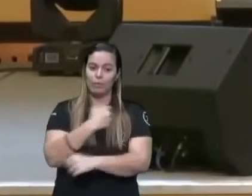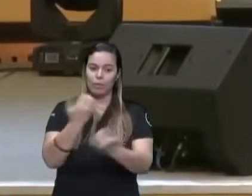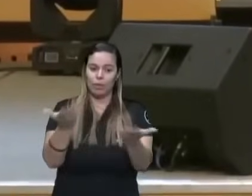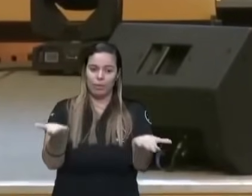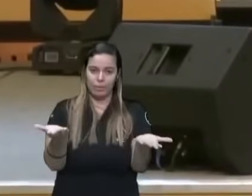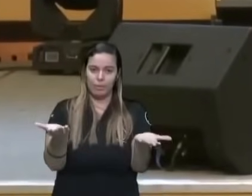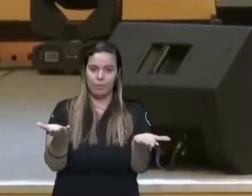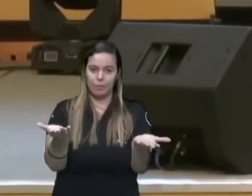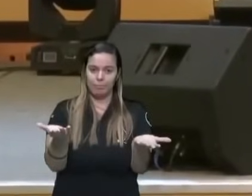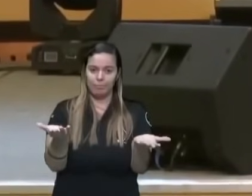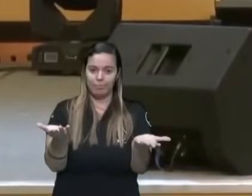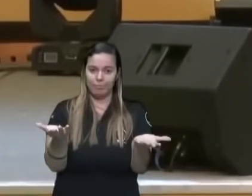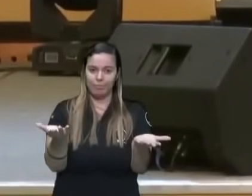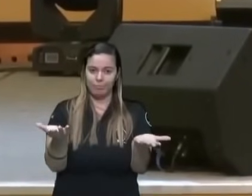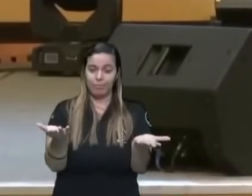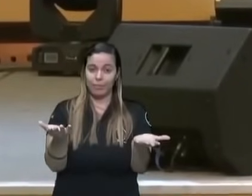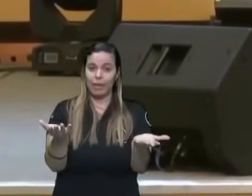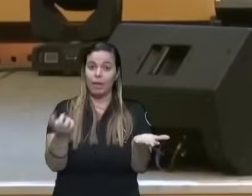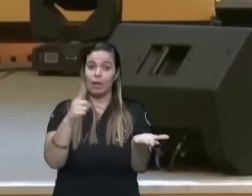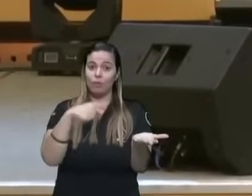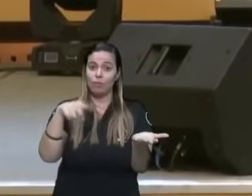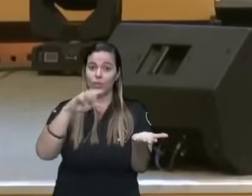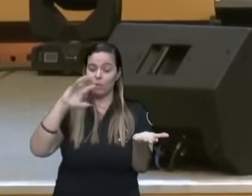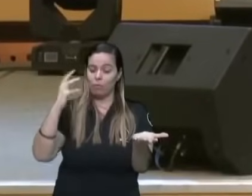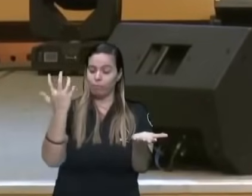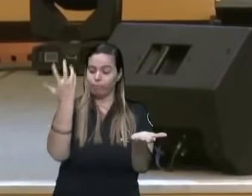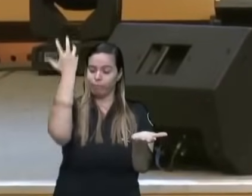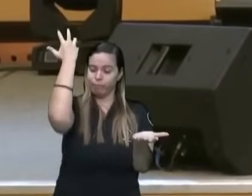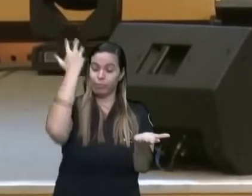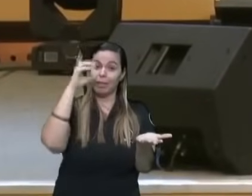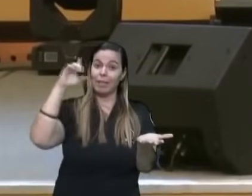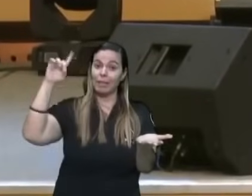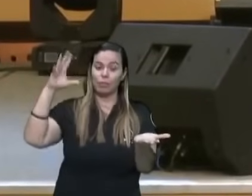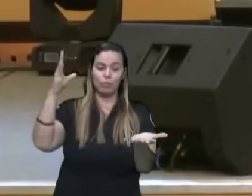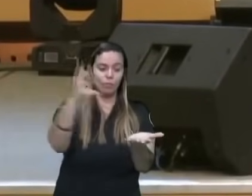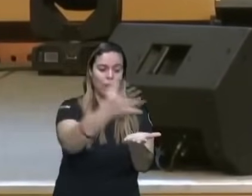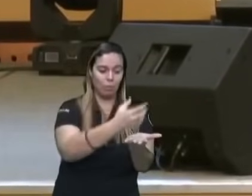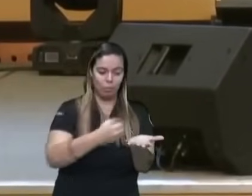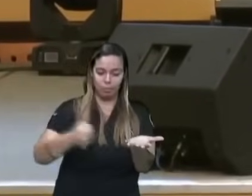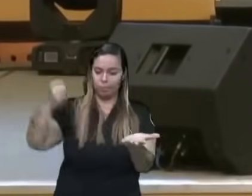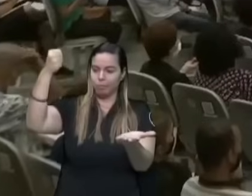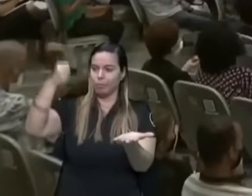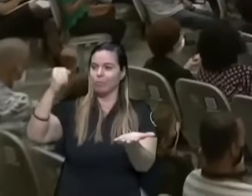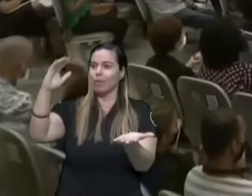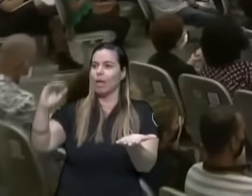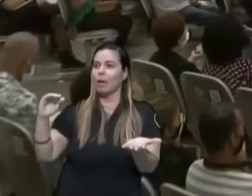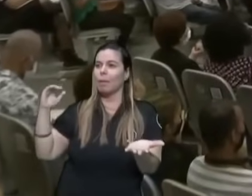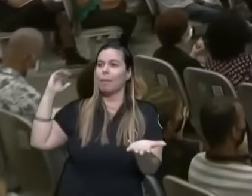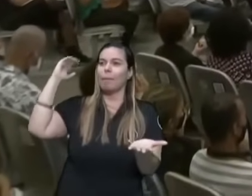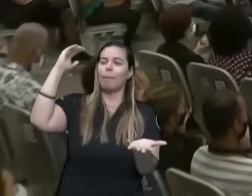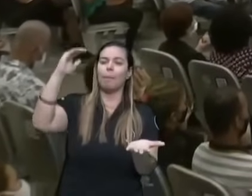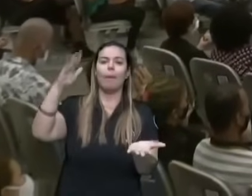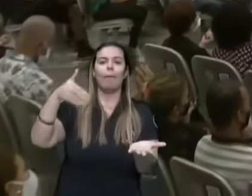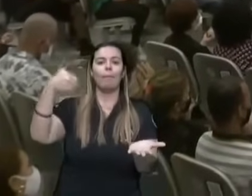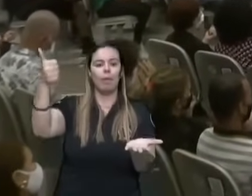quiser. Você será colocado por Deus nos melhores lugares.